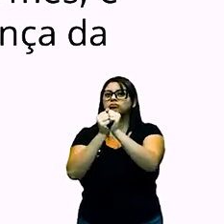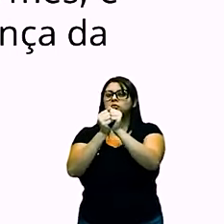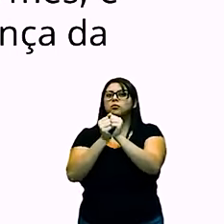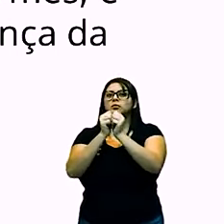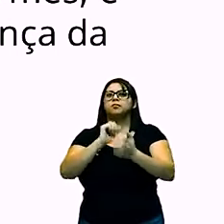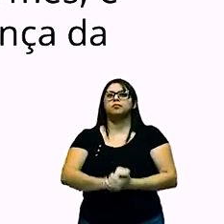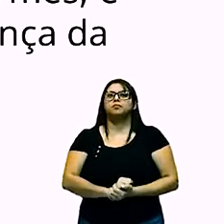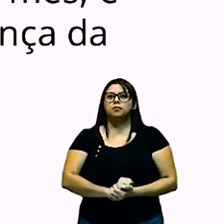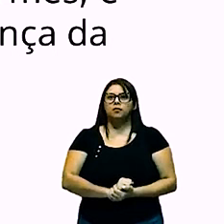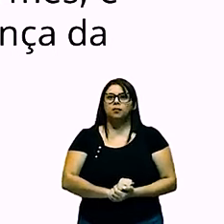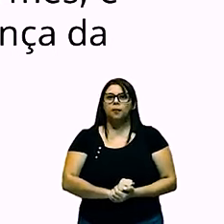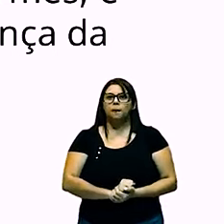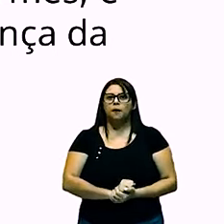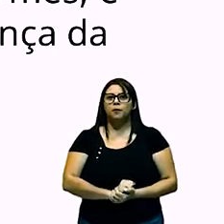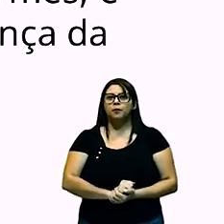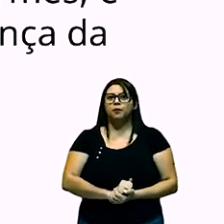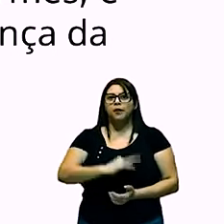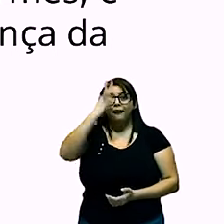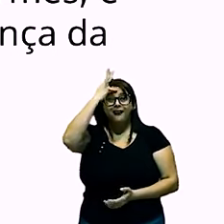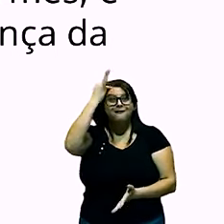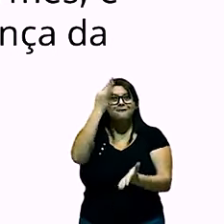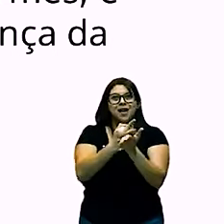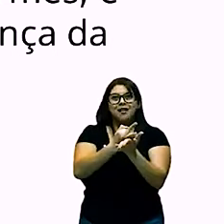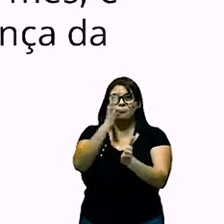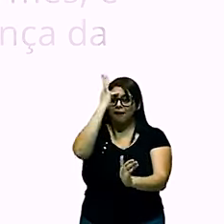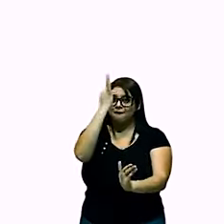fé. Diz ainda a palavra do Senhor, na carta de Gálatas,